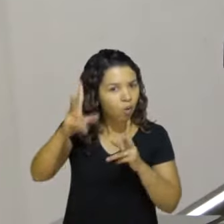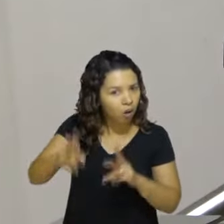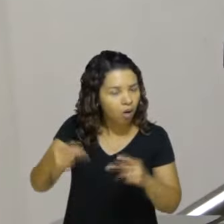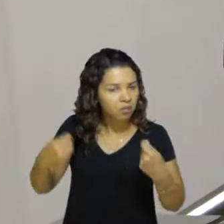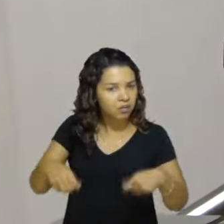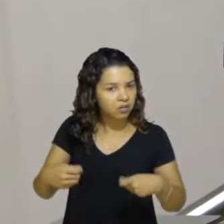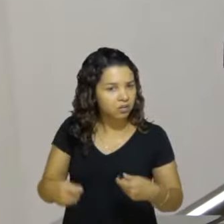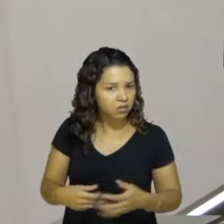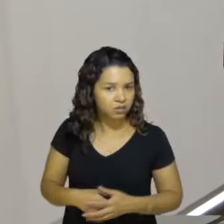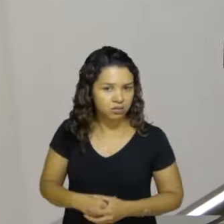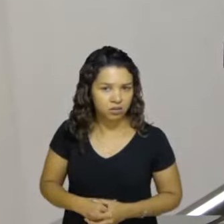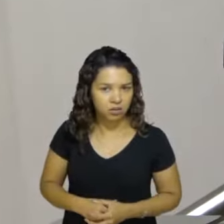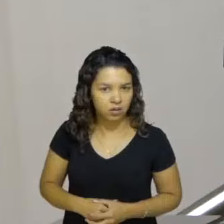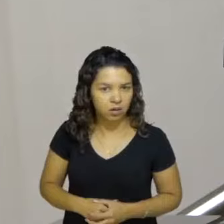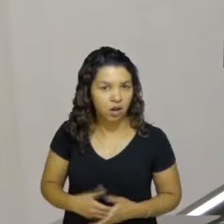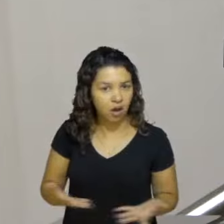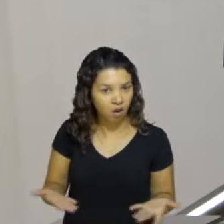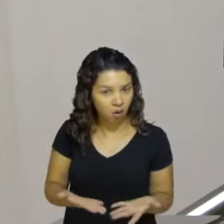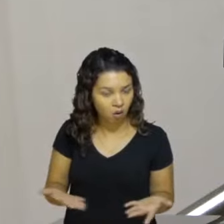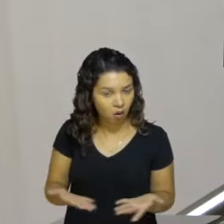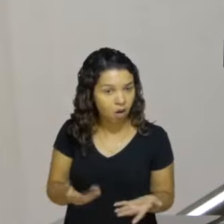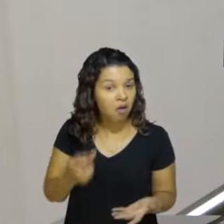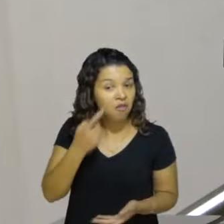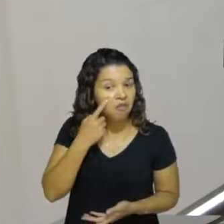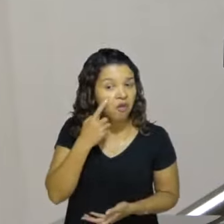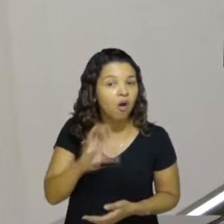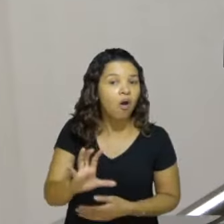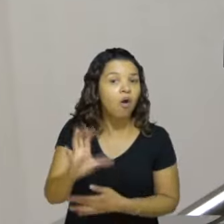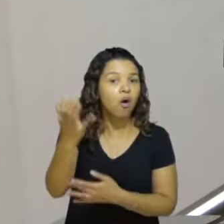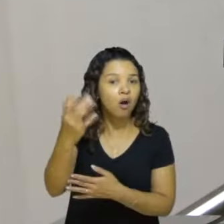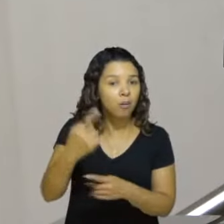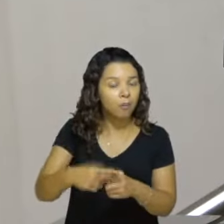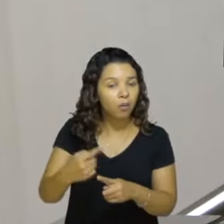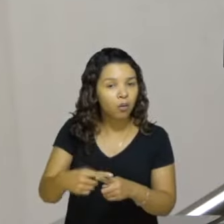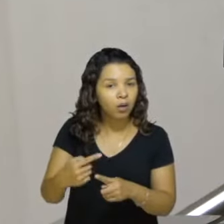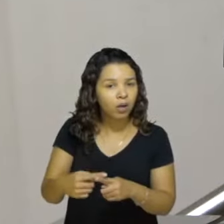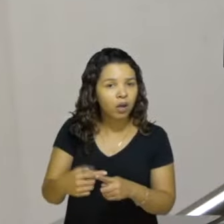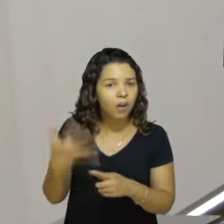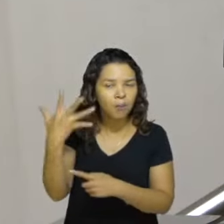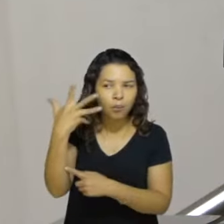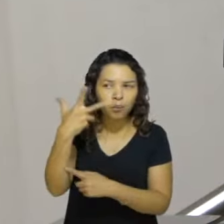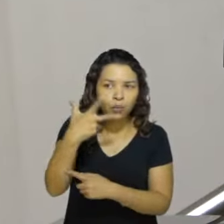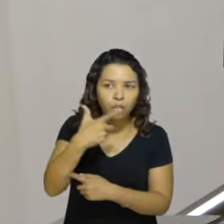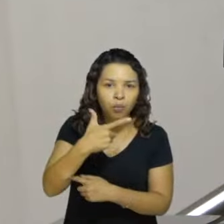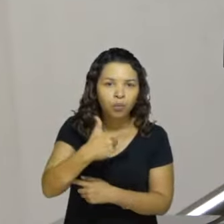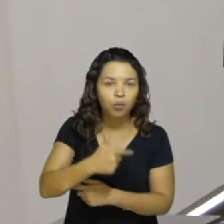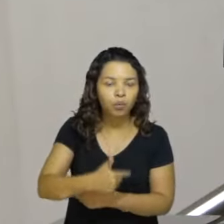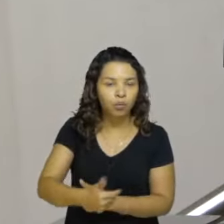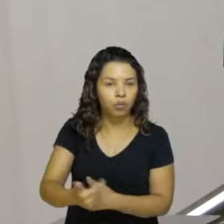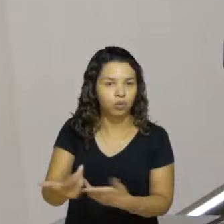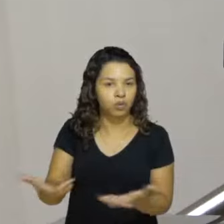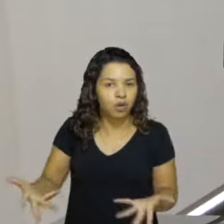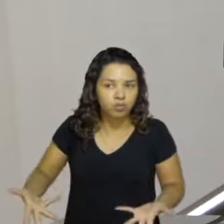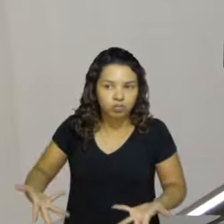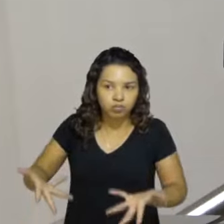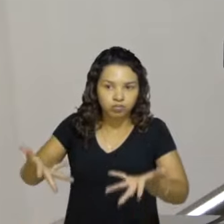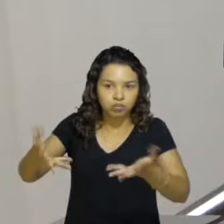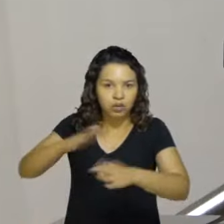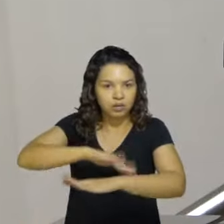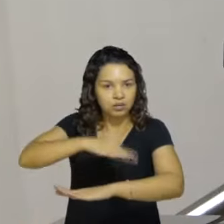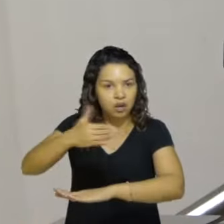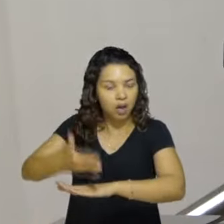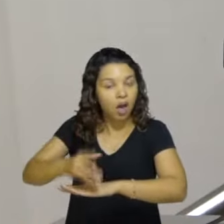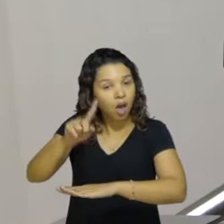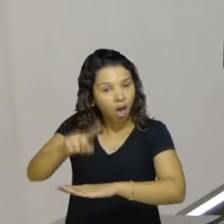e eu quero ver o que vai acontecer, porque o que traz a beleza natural, o que traz a grandeza da Serra Catarinense são as